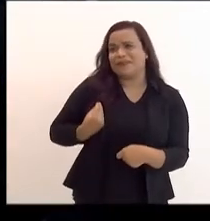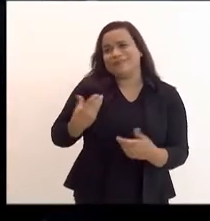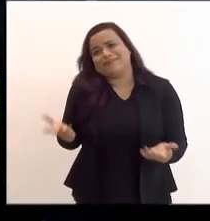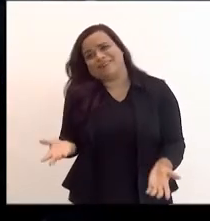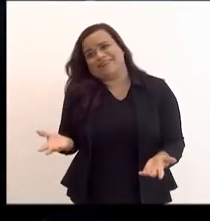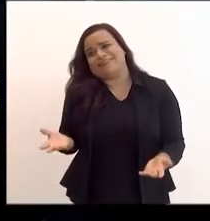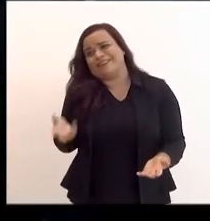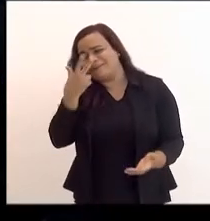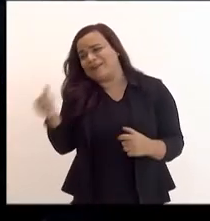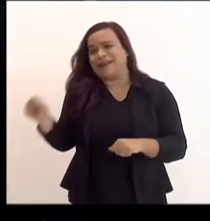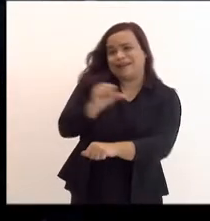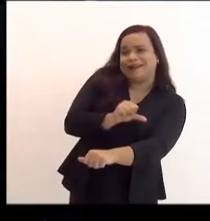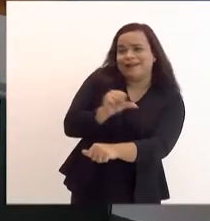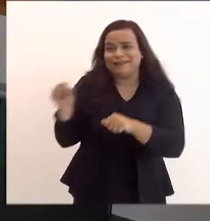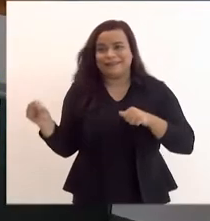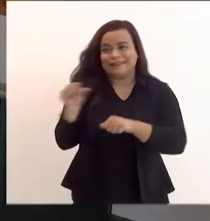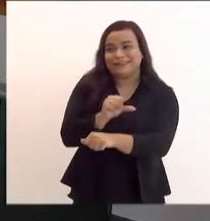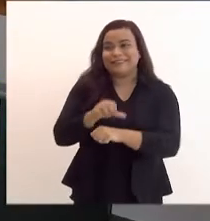favor.